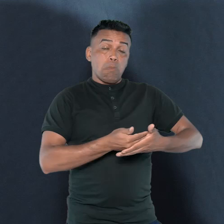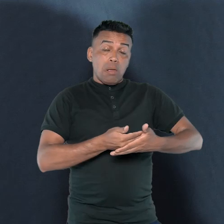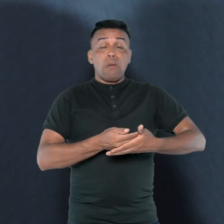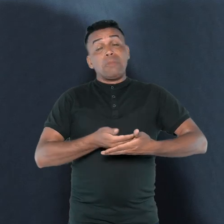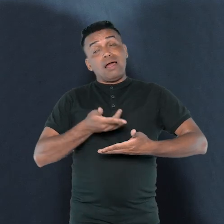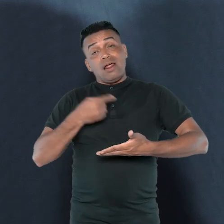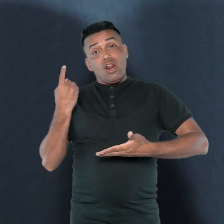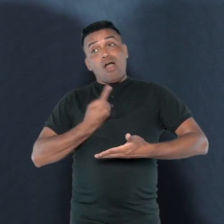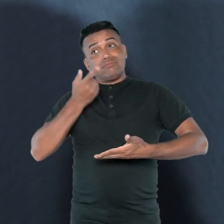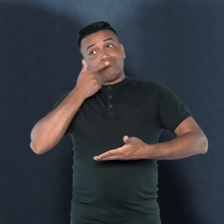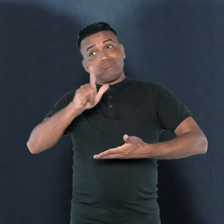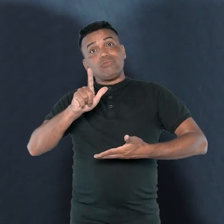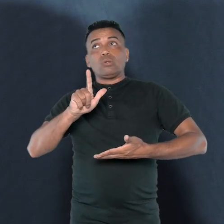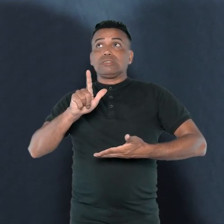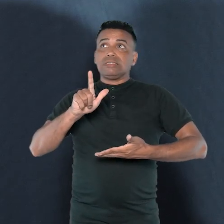a gente